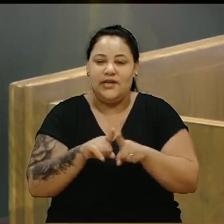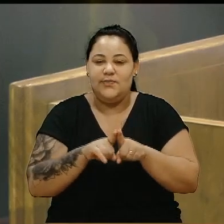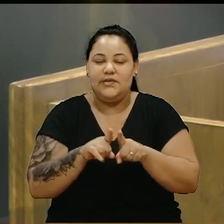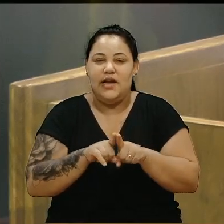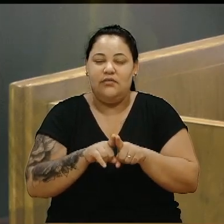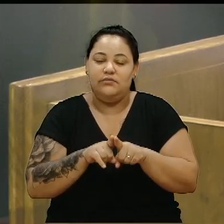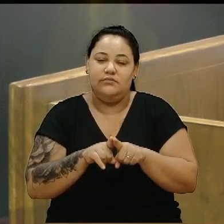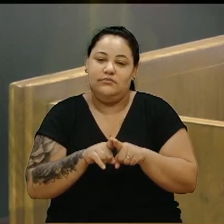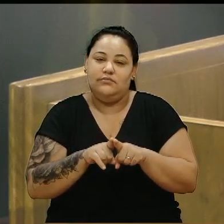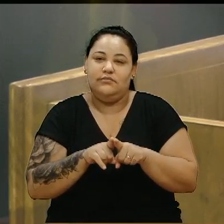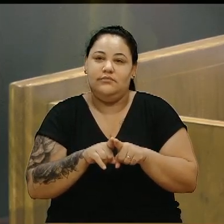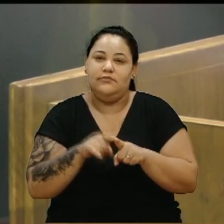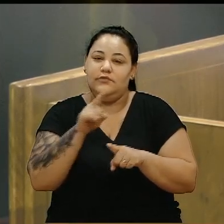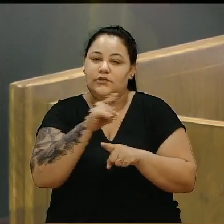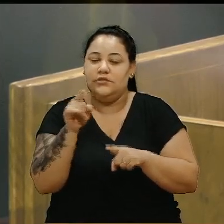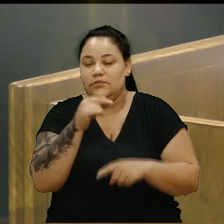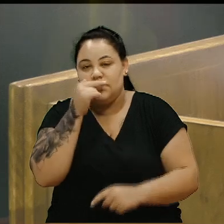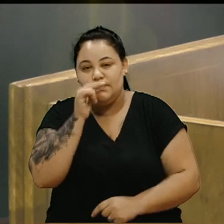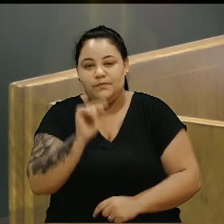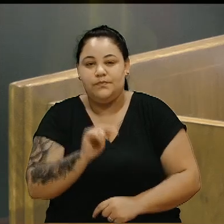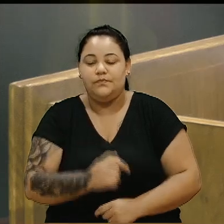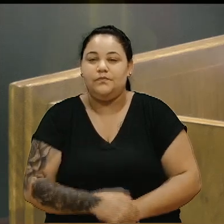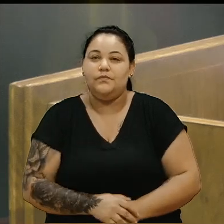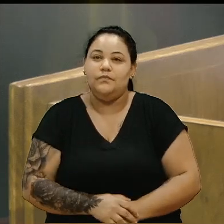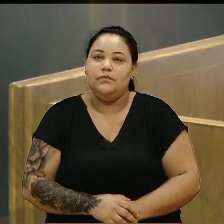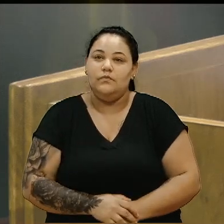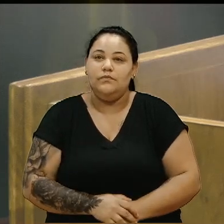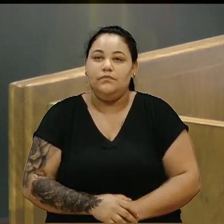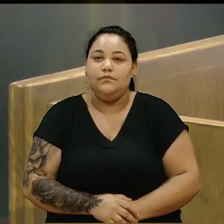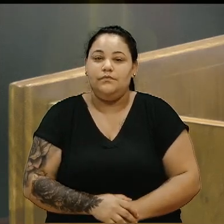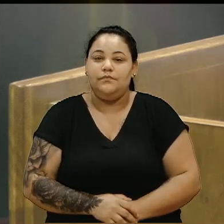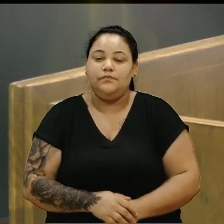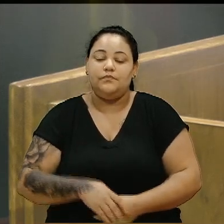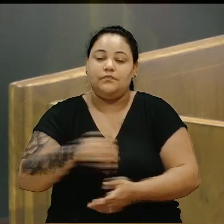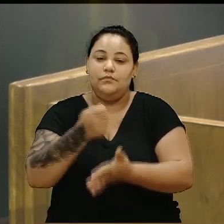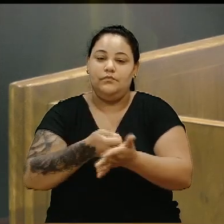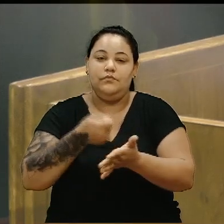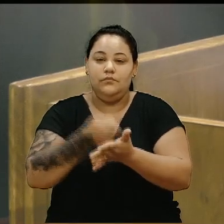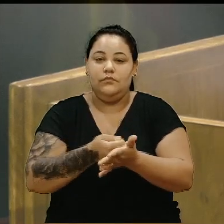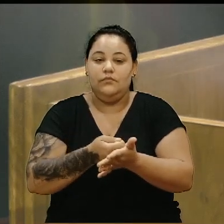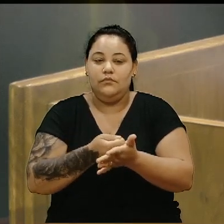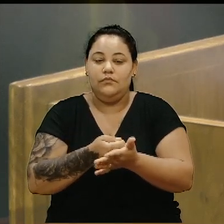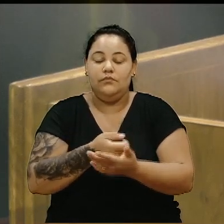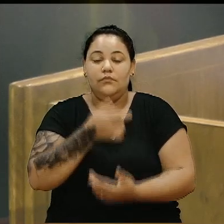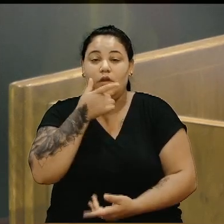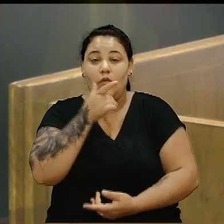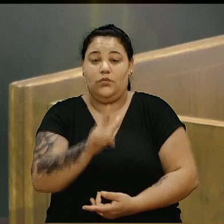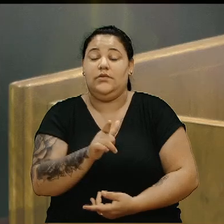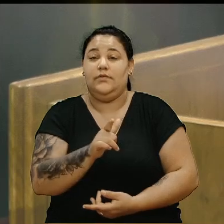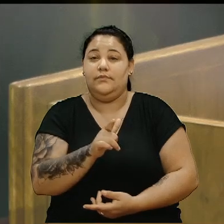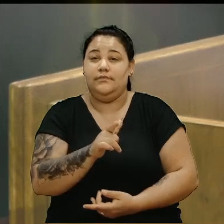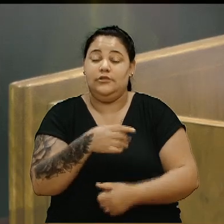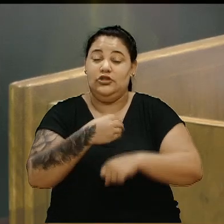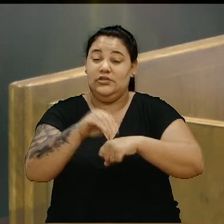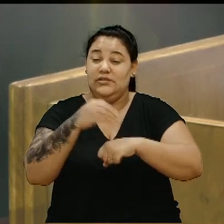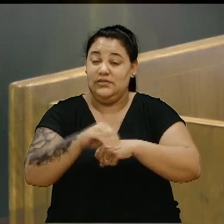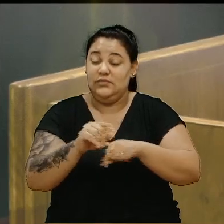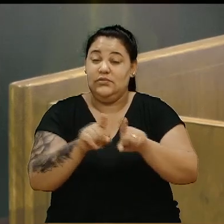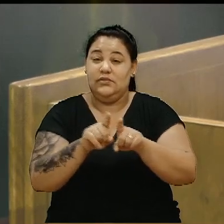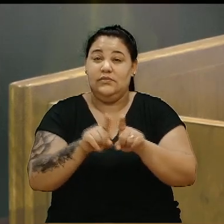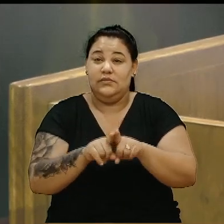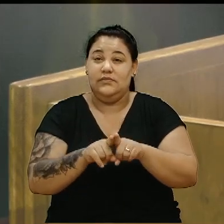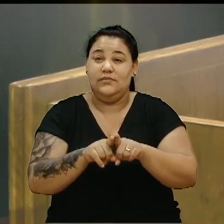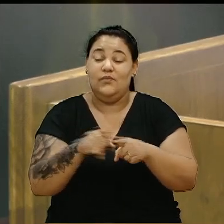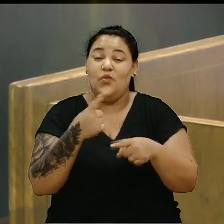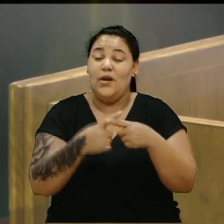nos colocar para nós podermos tentar conquistar medicações, que está muito difícil, além de ser